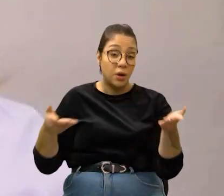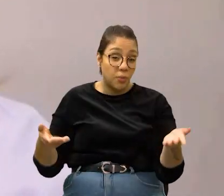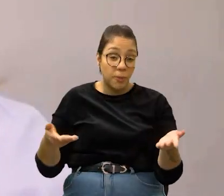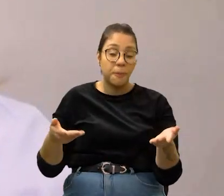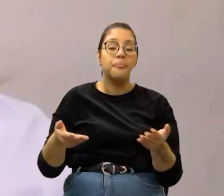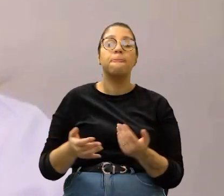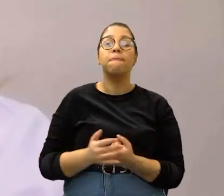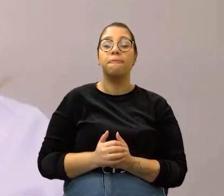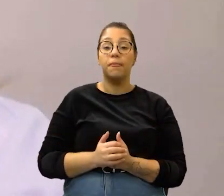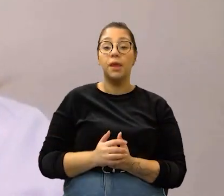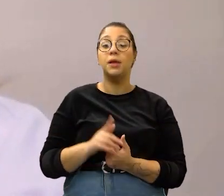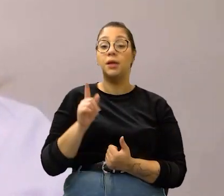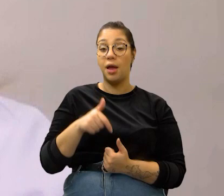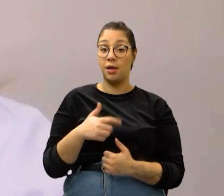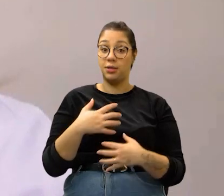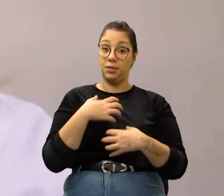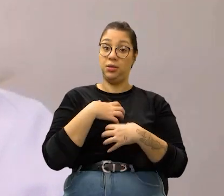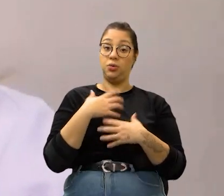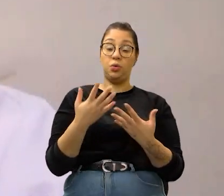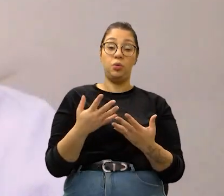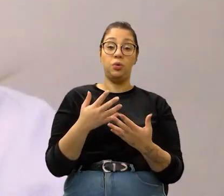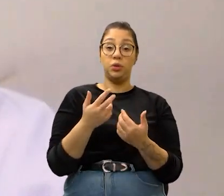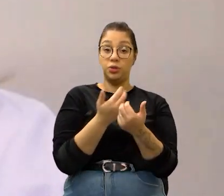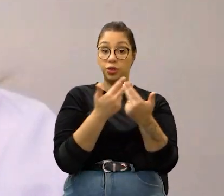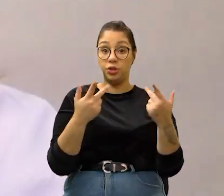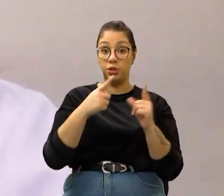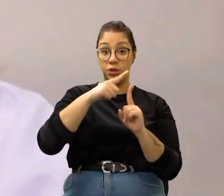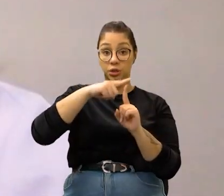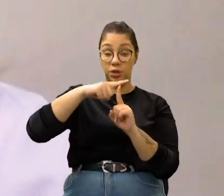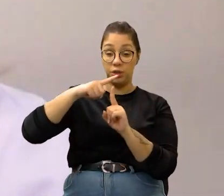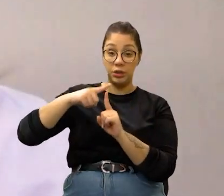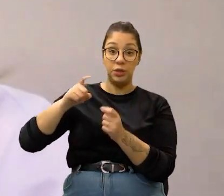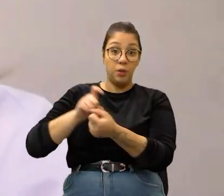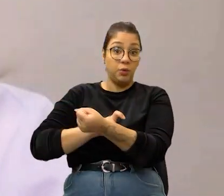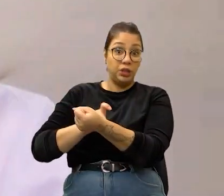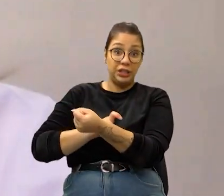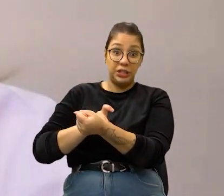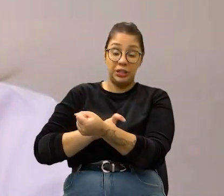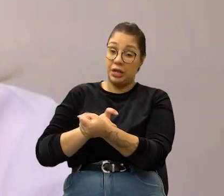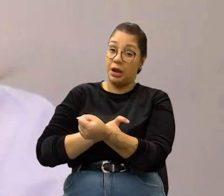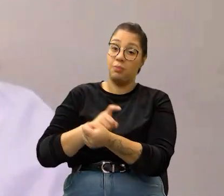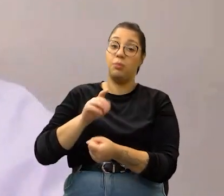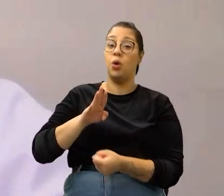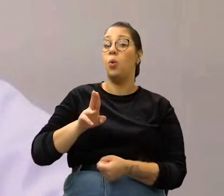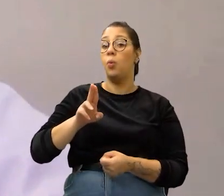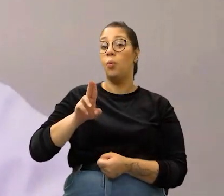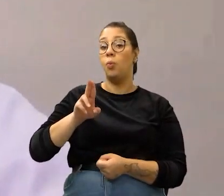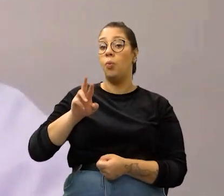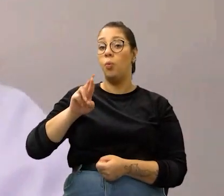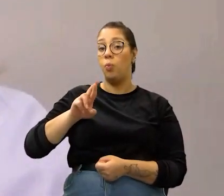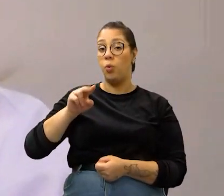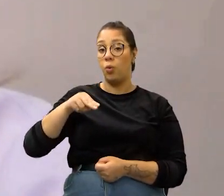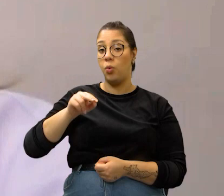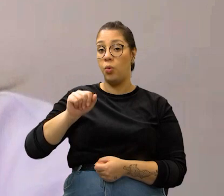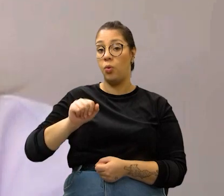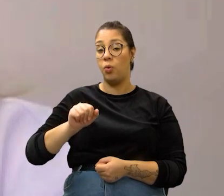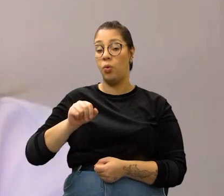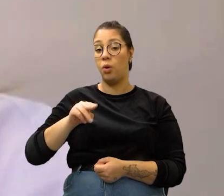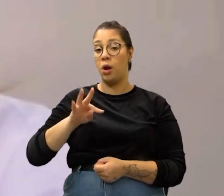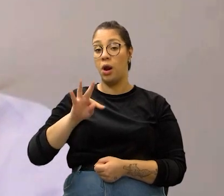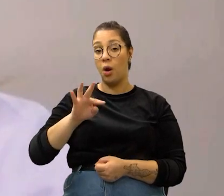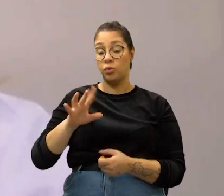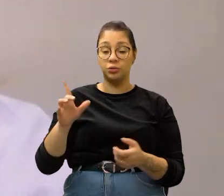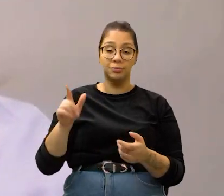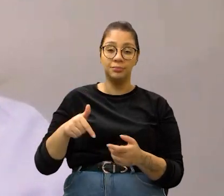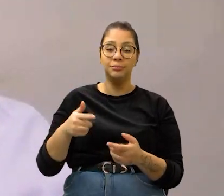e tão de sintomas inespecíficos de tantas coisas, de um estresse, um burnout, uma enxaqueca.